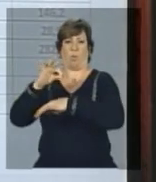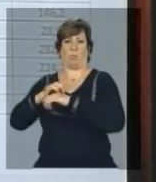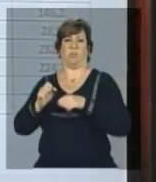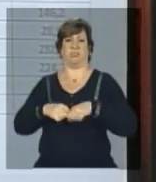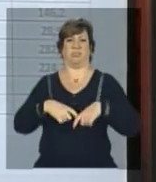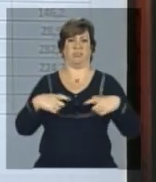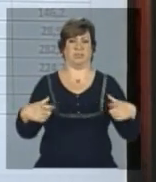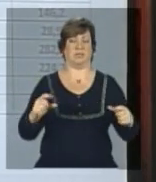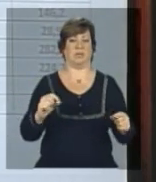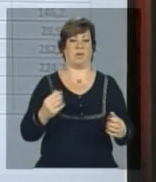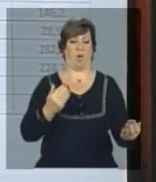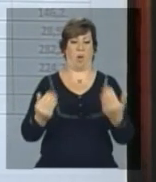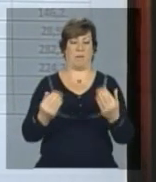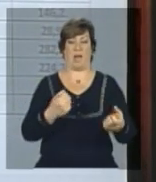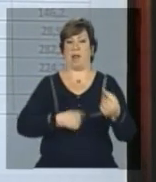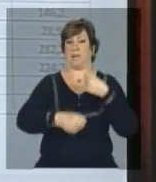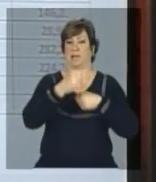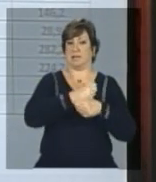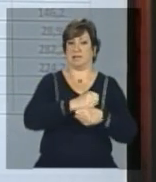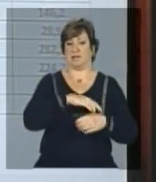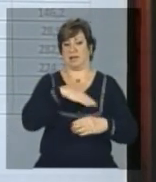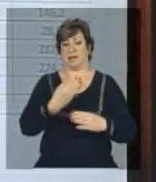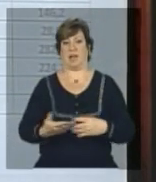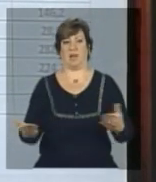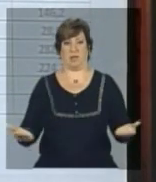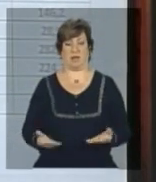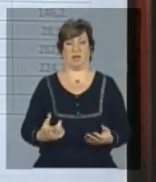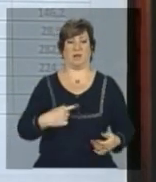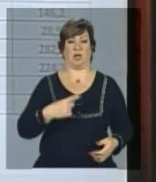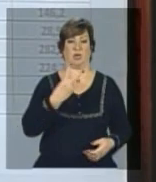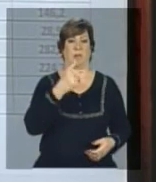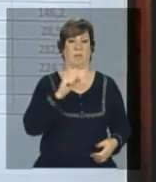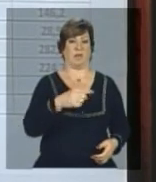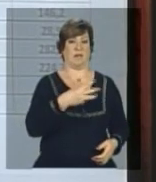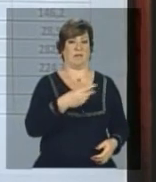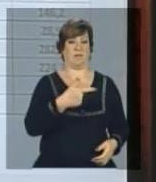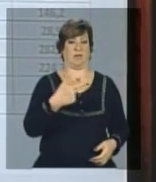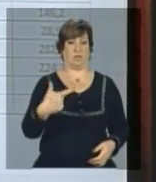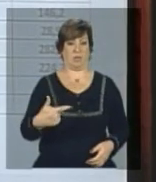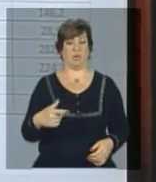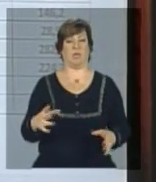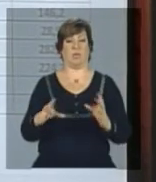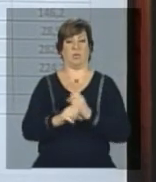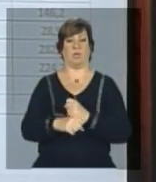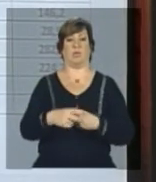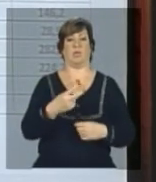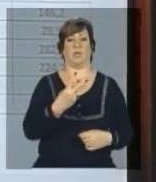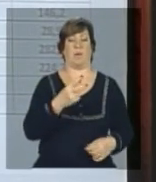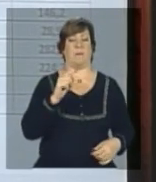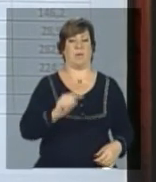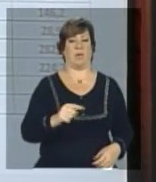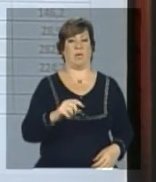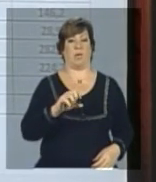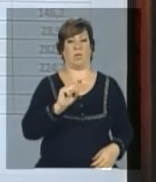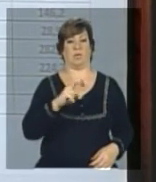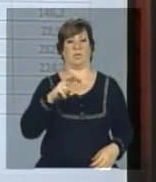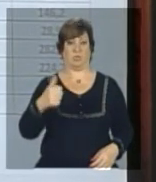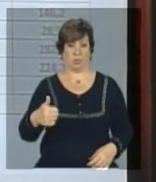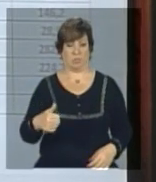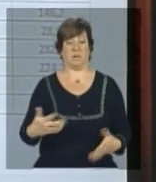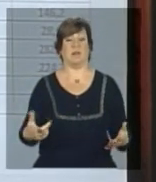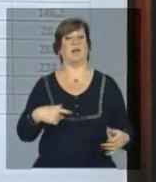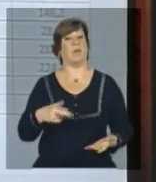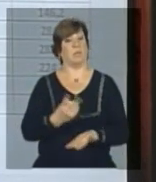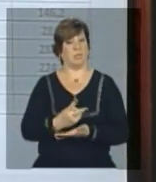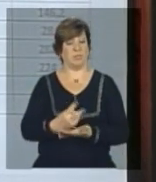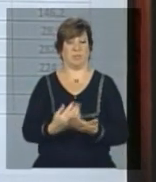mas tem um aumento entre o ano passado e esse ano. Sai de 2.322 para 2.851. Da mesma